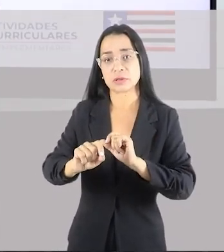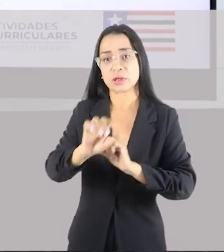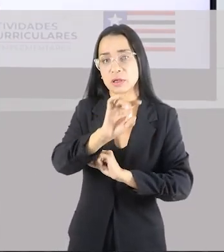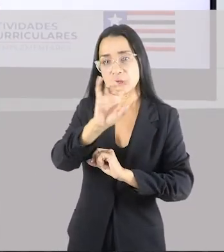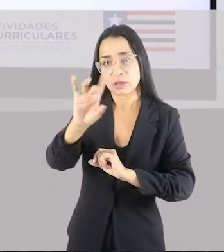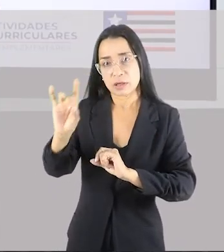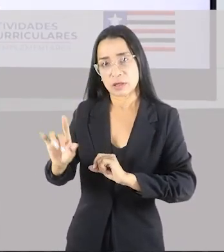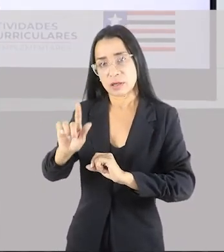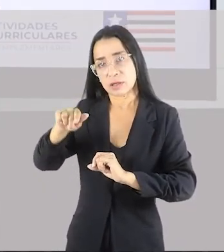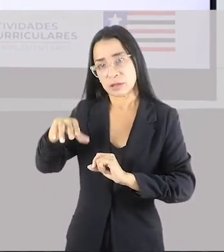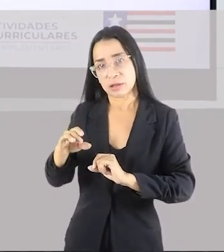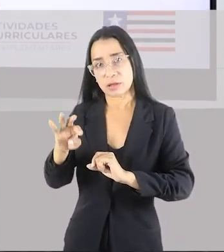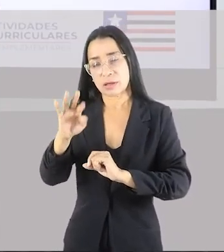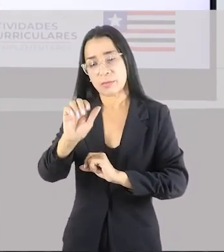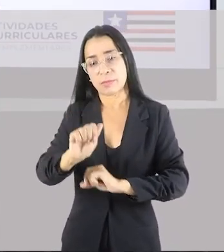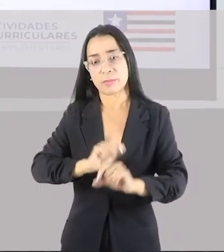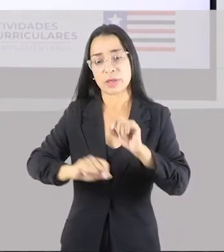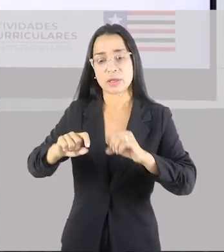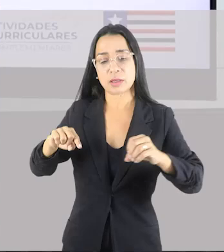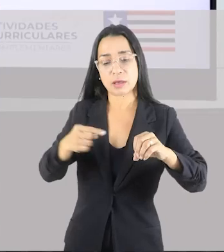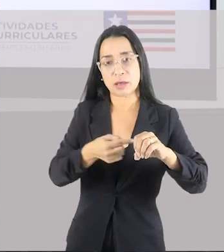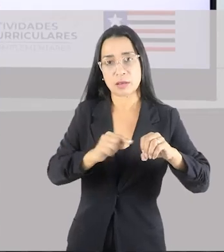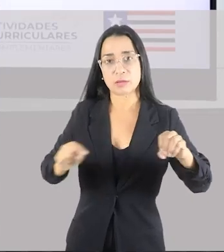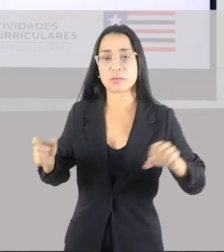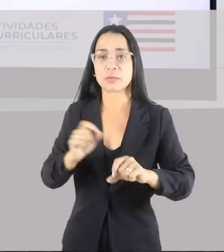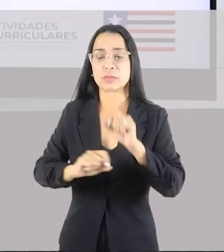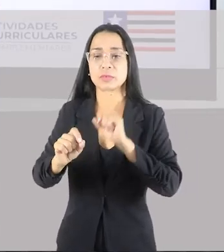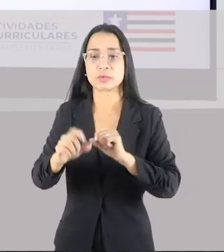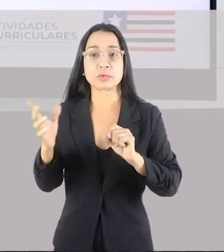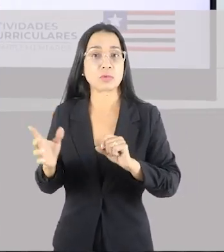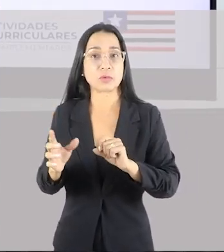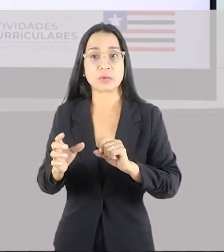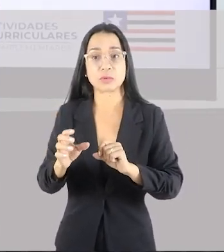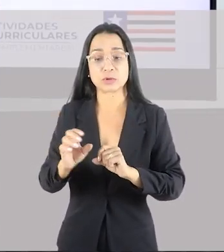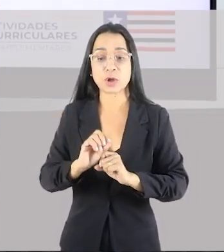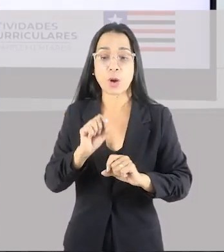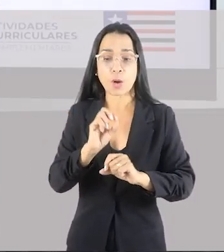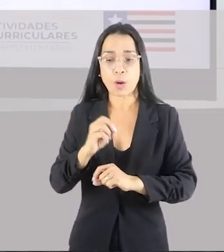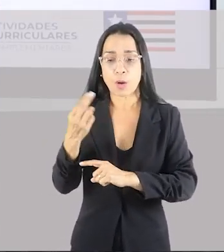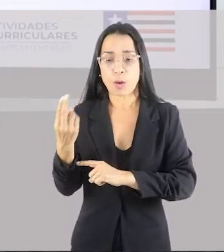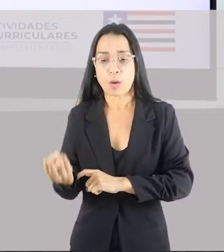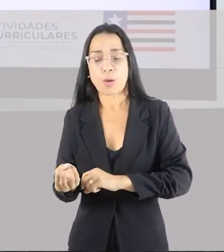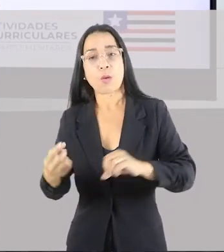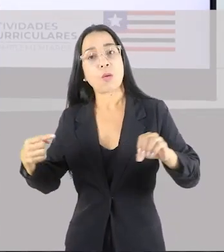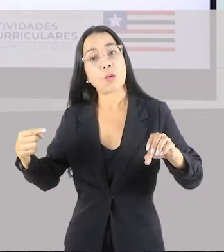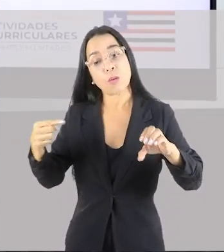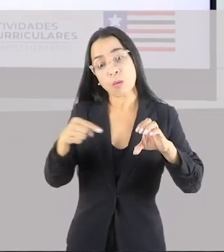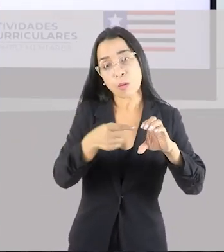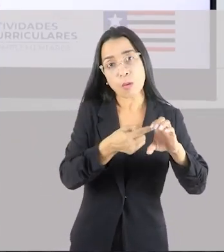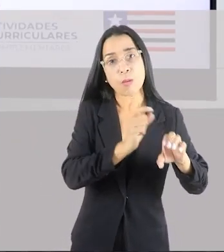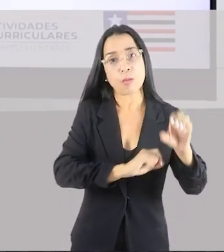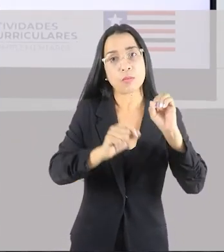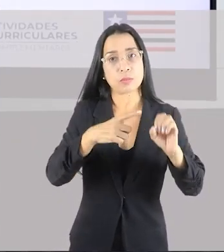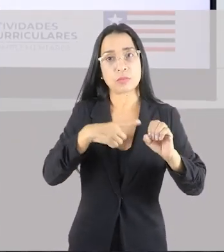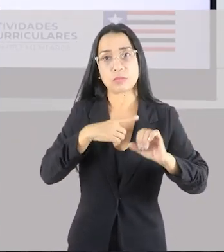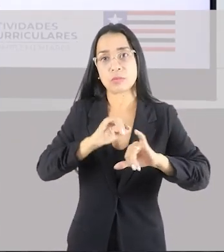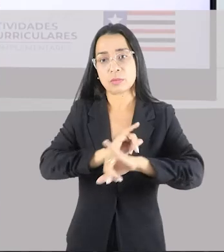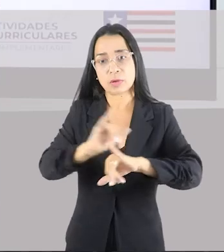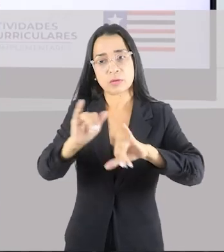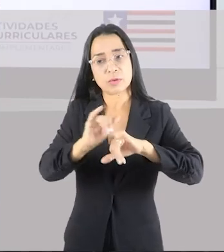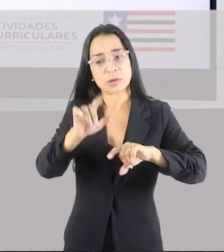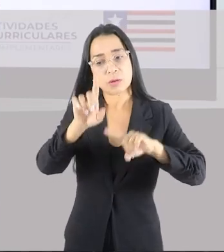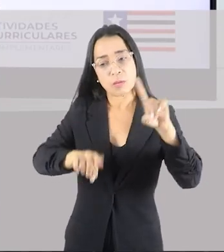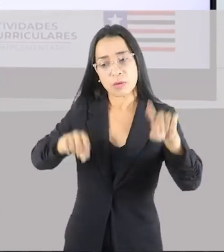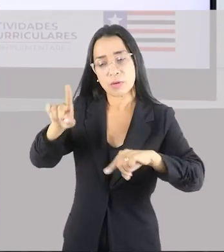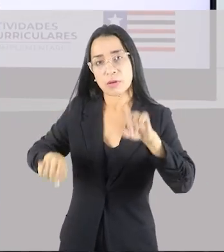gameta formado, cada espermatozoide, cada óvulo vai ser formado com uma informação variada. Vai existir